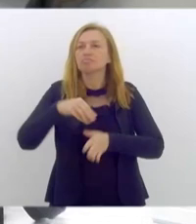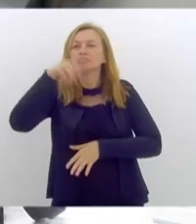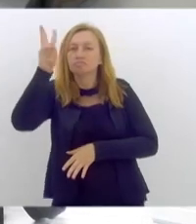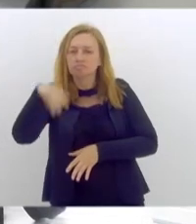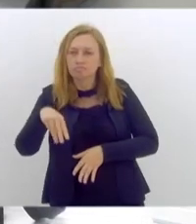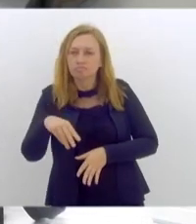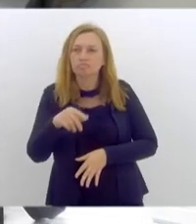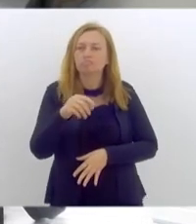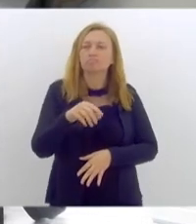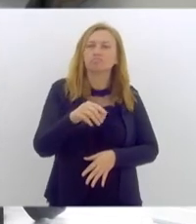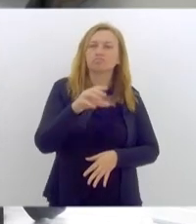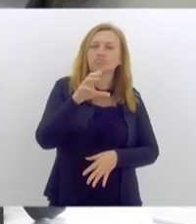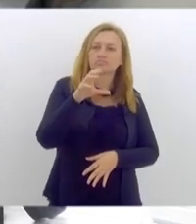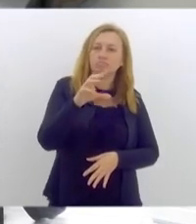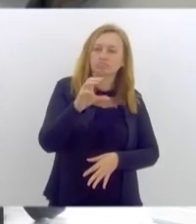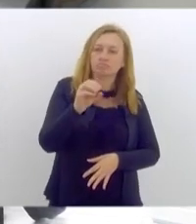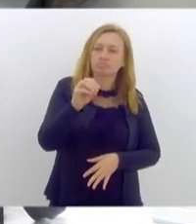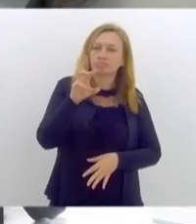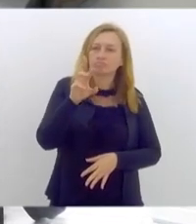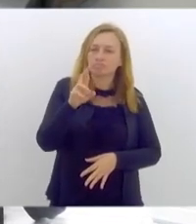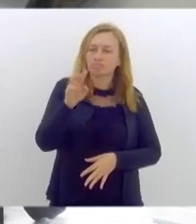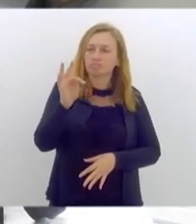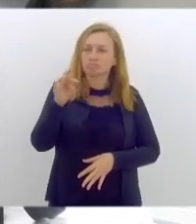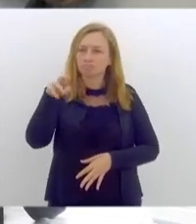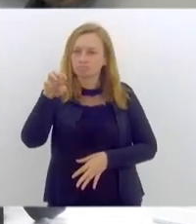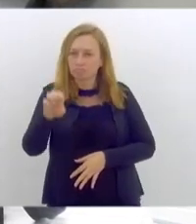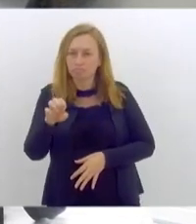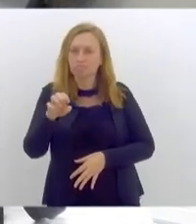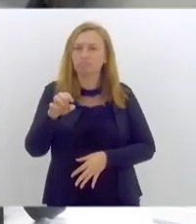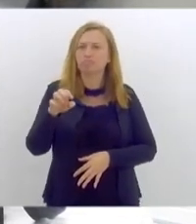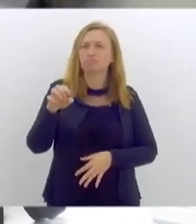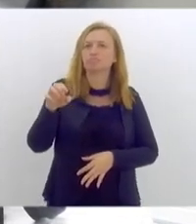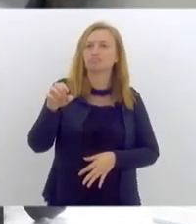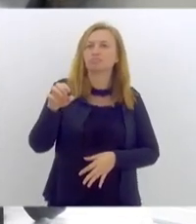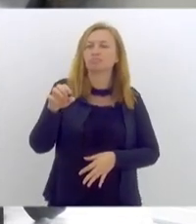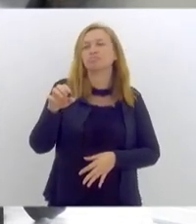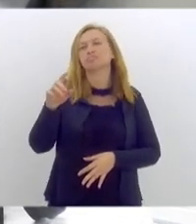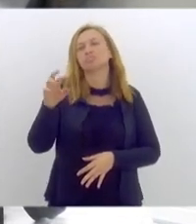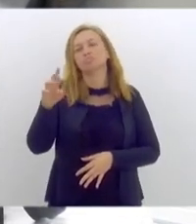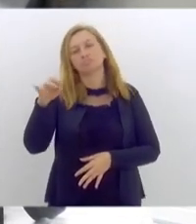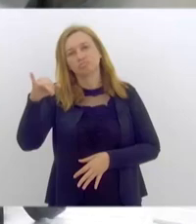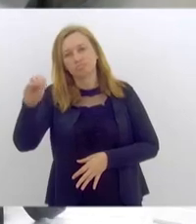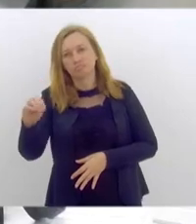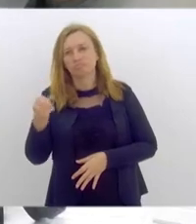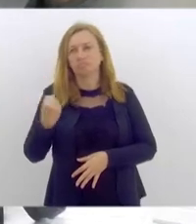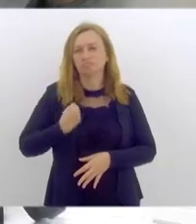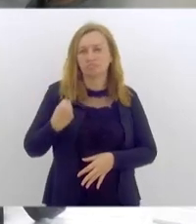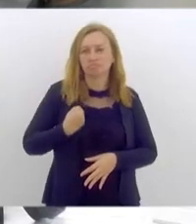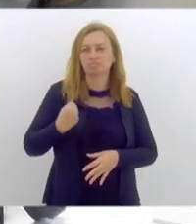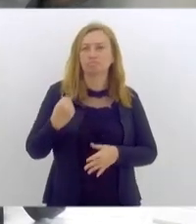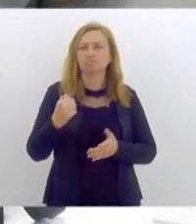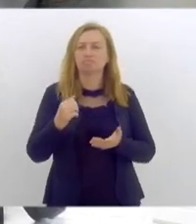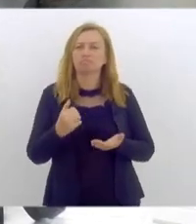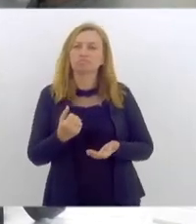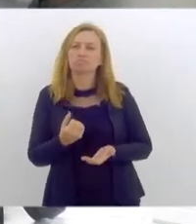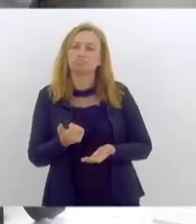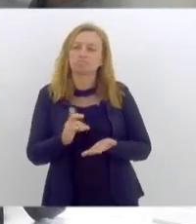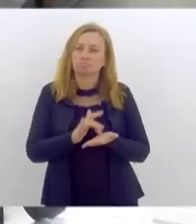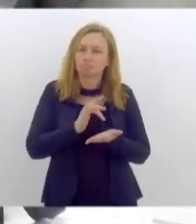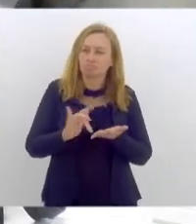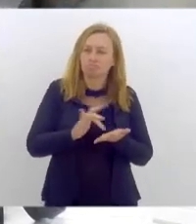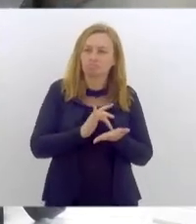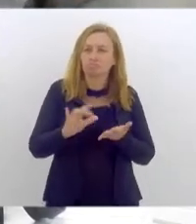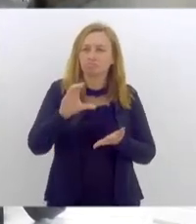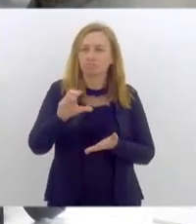os correspondentes credenciados nome telefone CNPJ tem ali justamente para saber quem são os agentes que tem essa